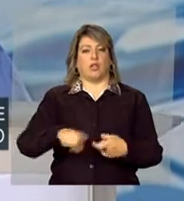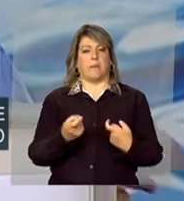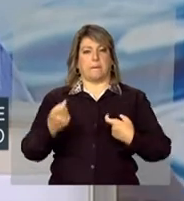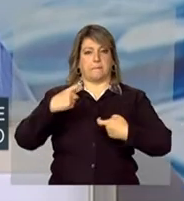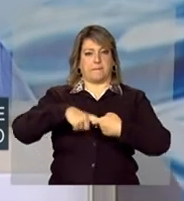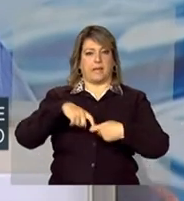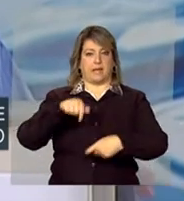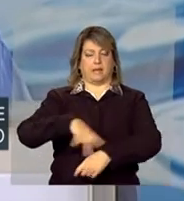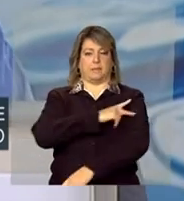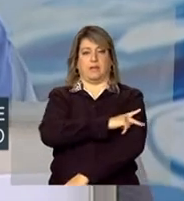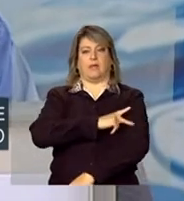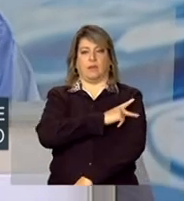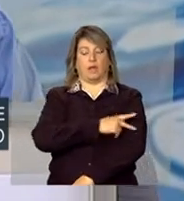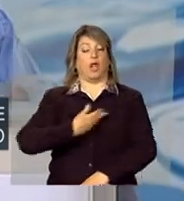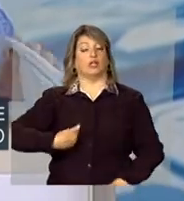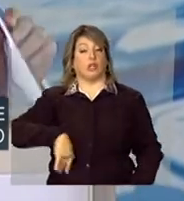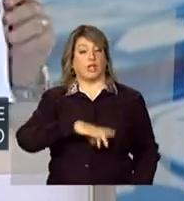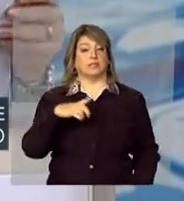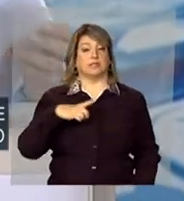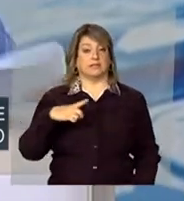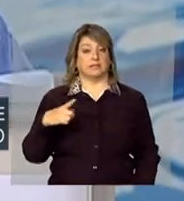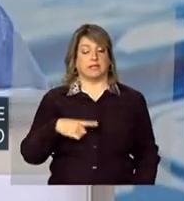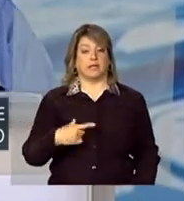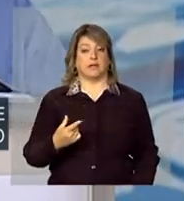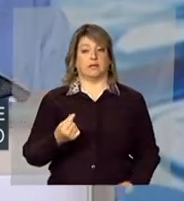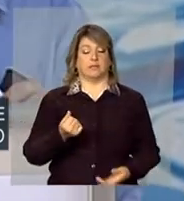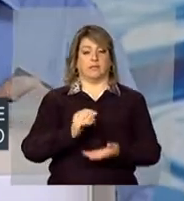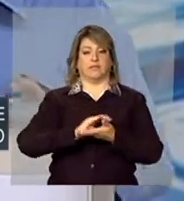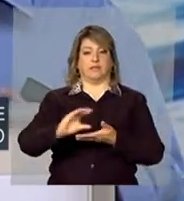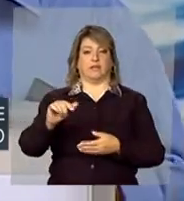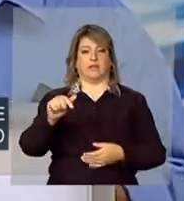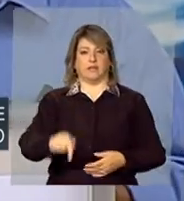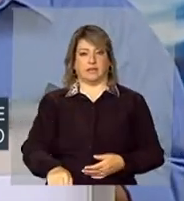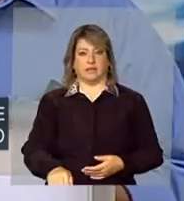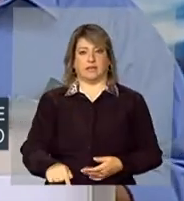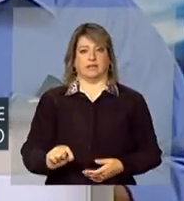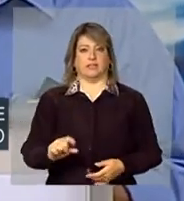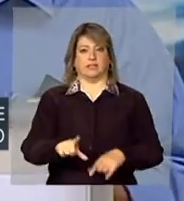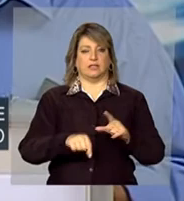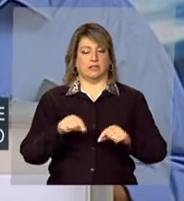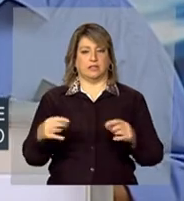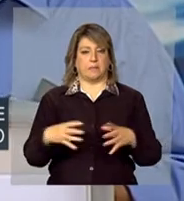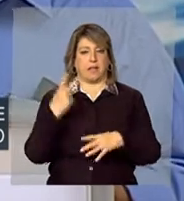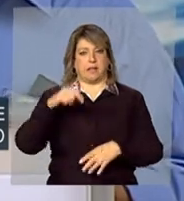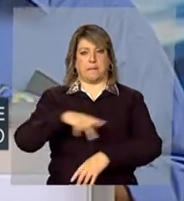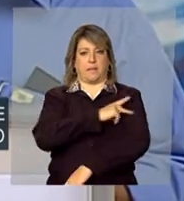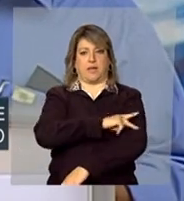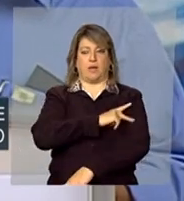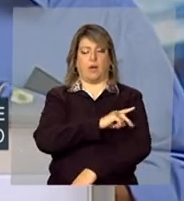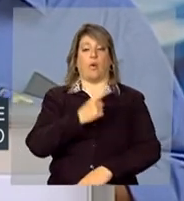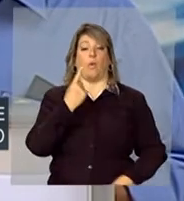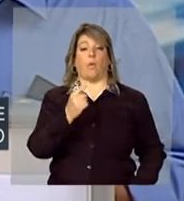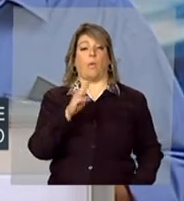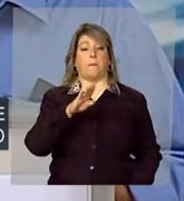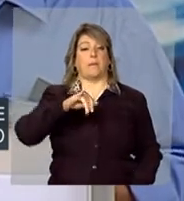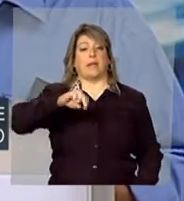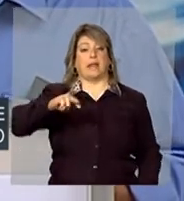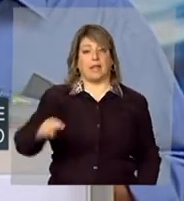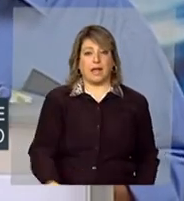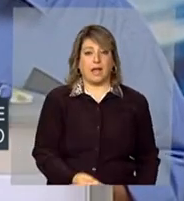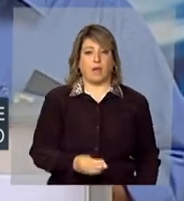no Piauí. Nós temos investimentos aqui definidos para o Piauí de